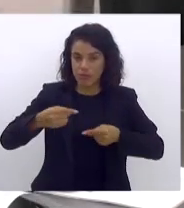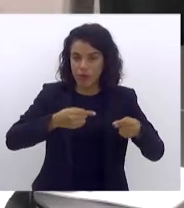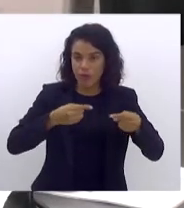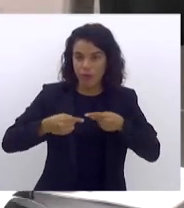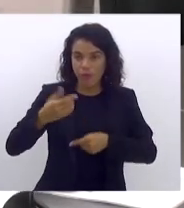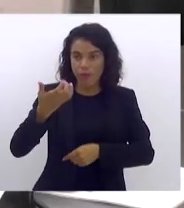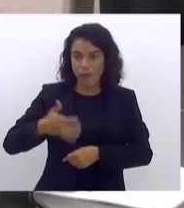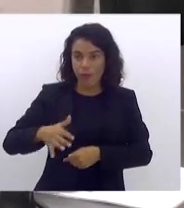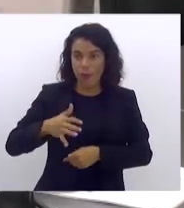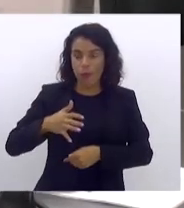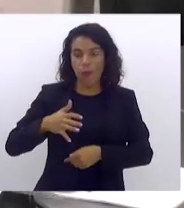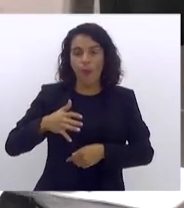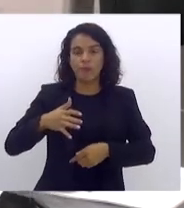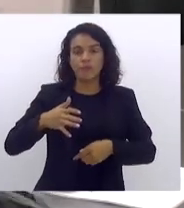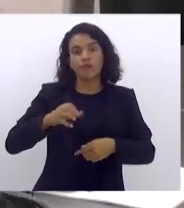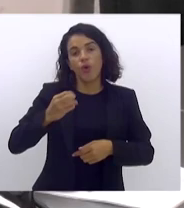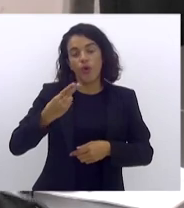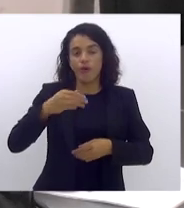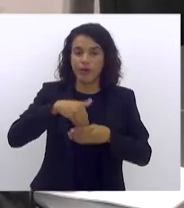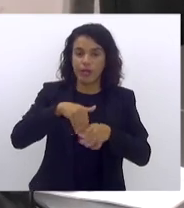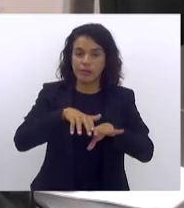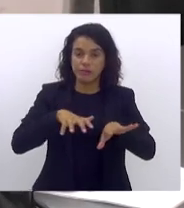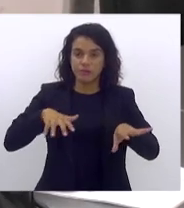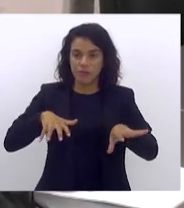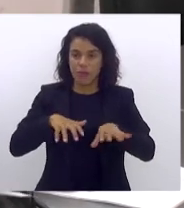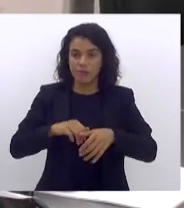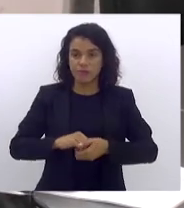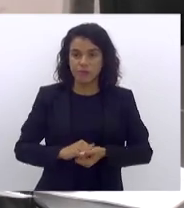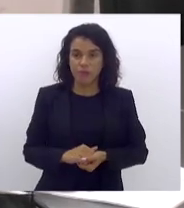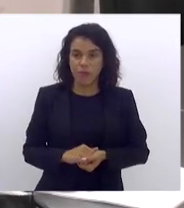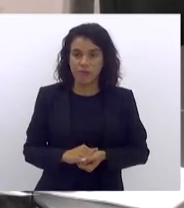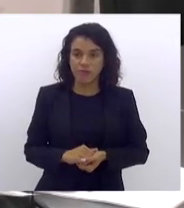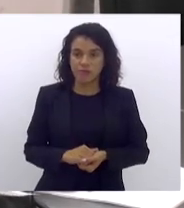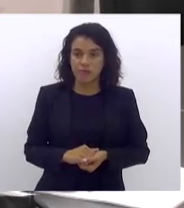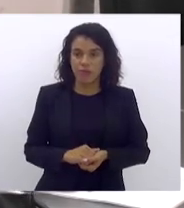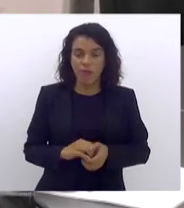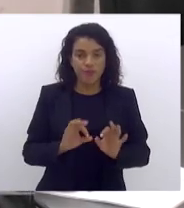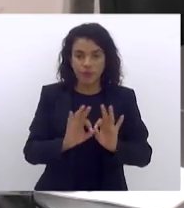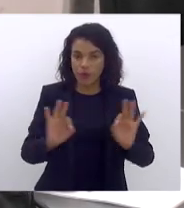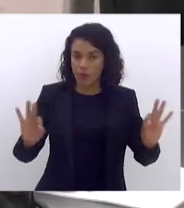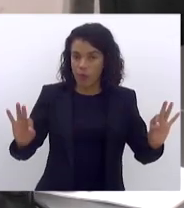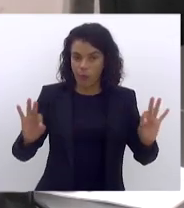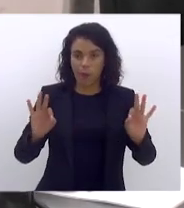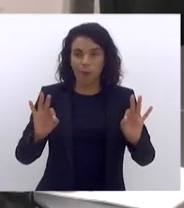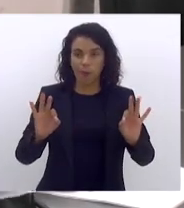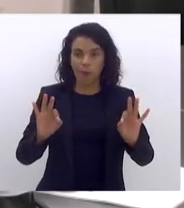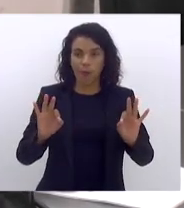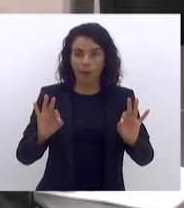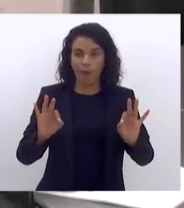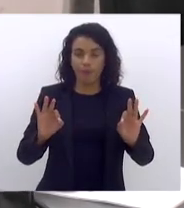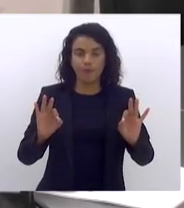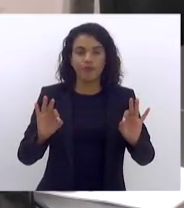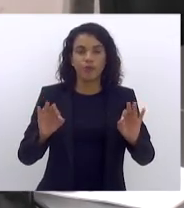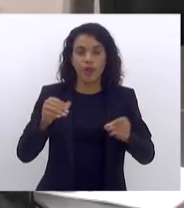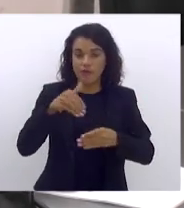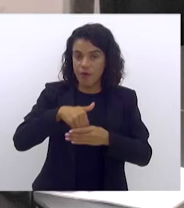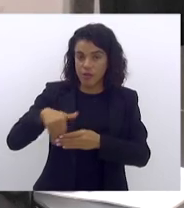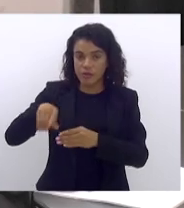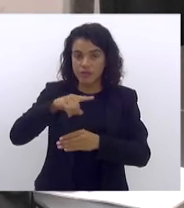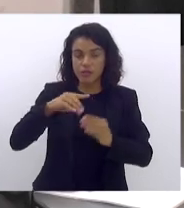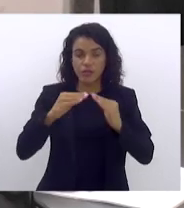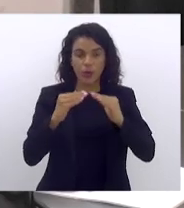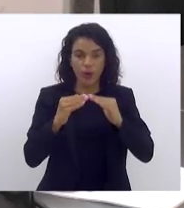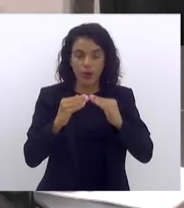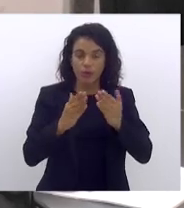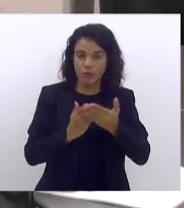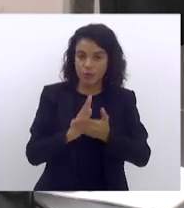queiram discutir ou apresentar voto em separado, o façam, não havendo quem queira fazê-lo. Em votação, senhores que